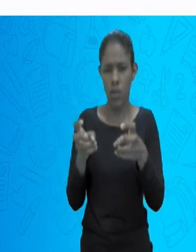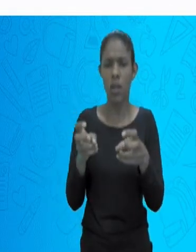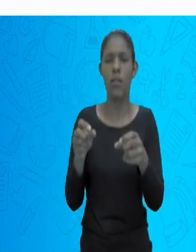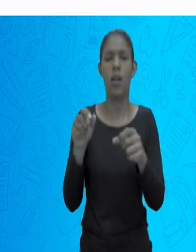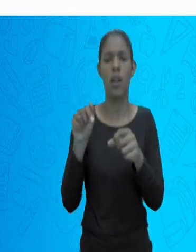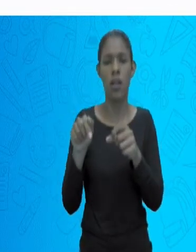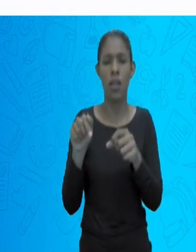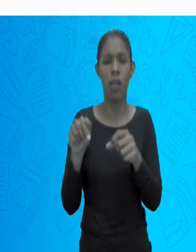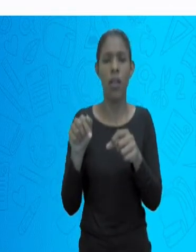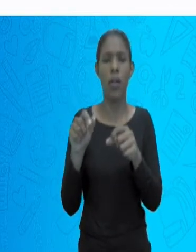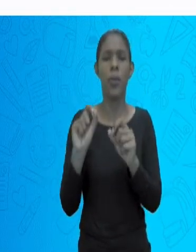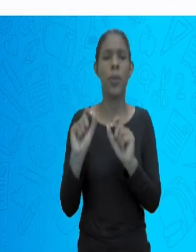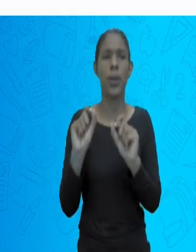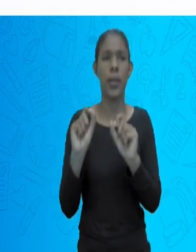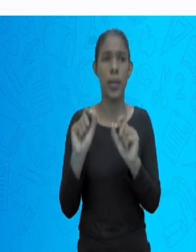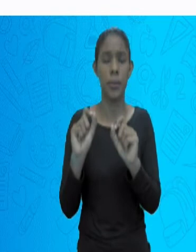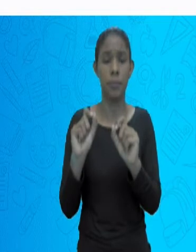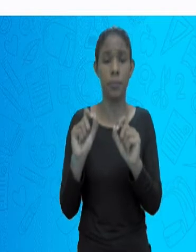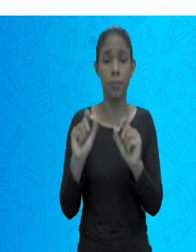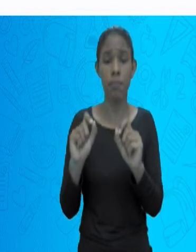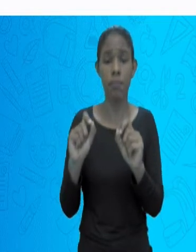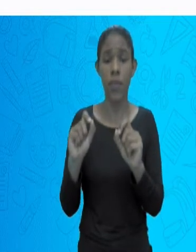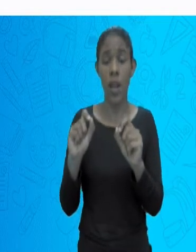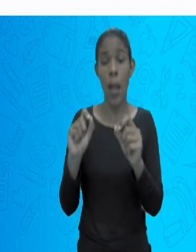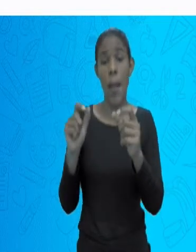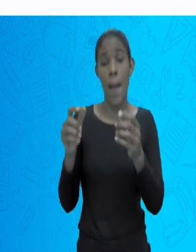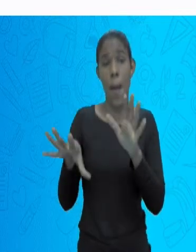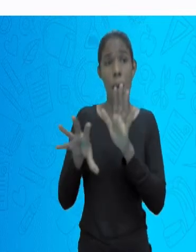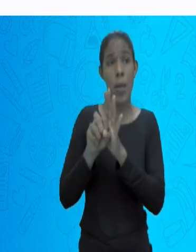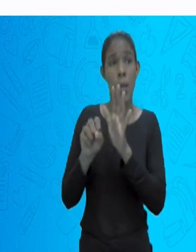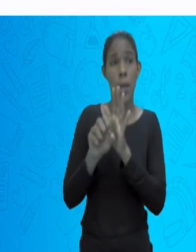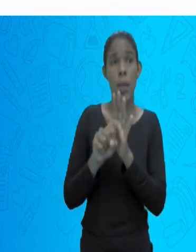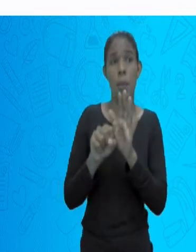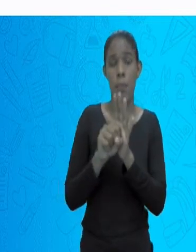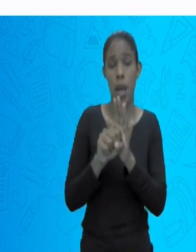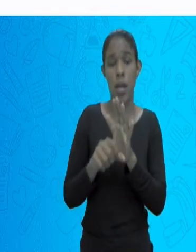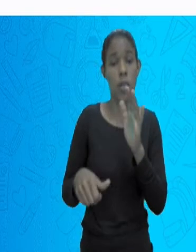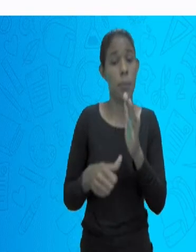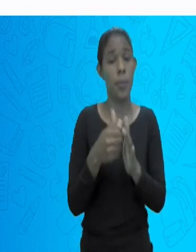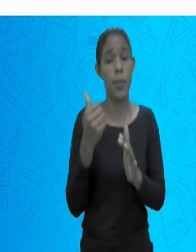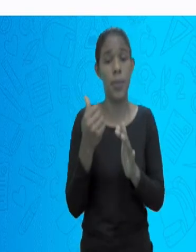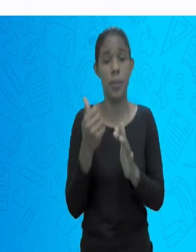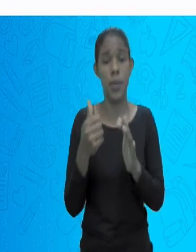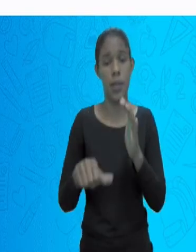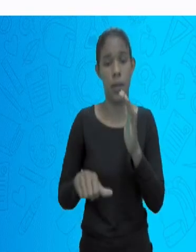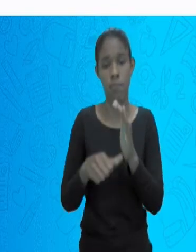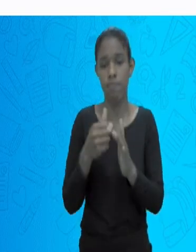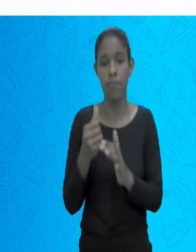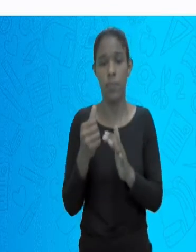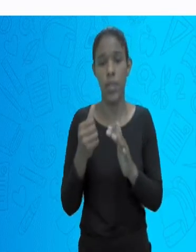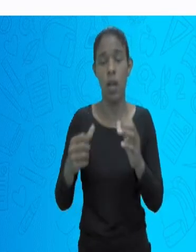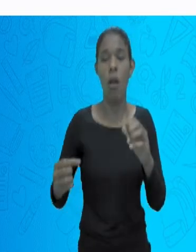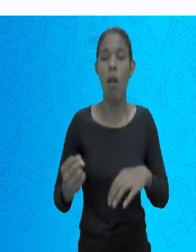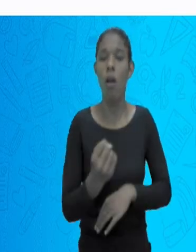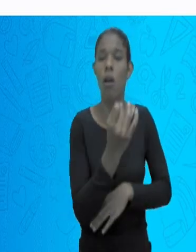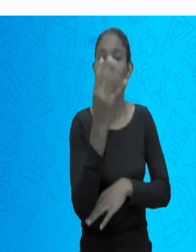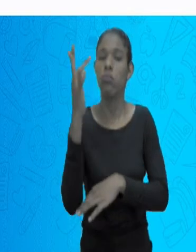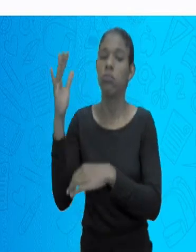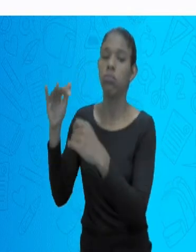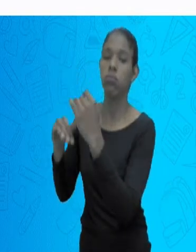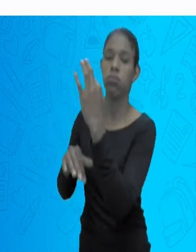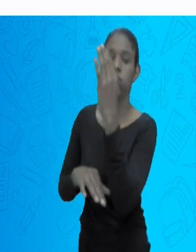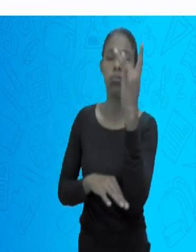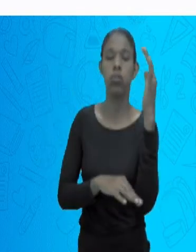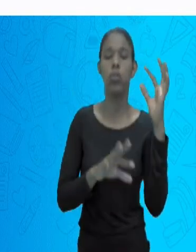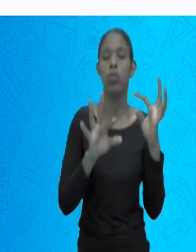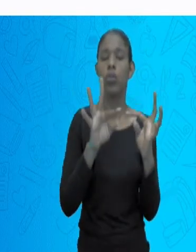quê? Totalmente natural. Aqui não teve intervenção humana. Essa vegetação aqui, ó, essa